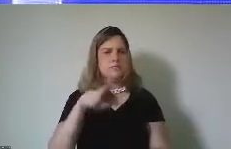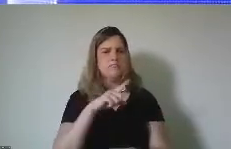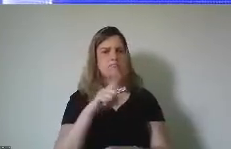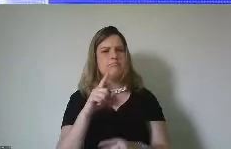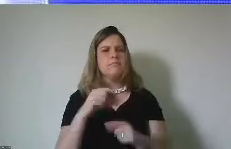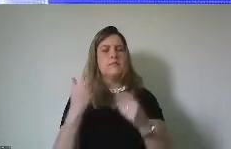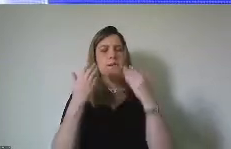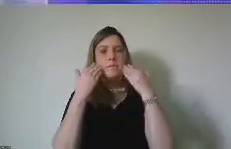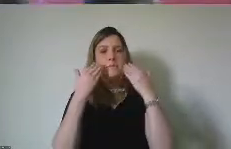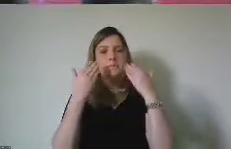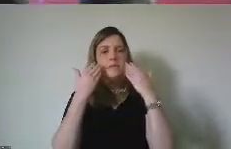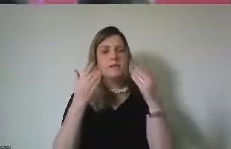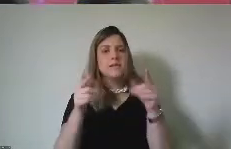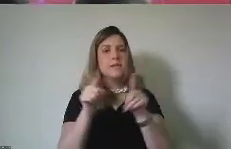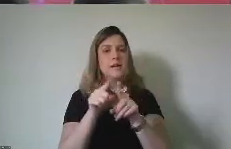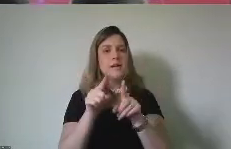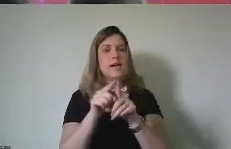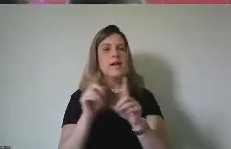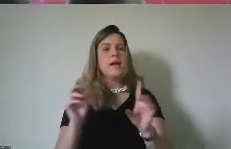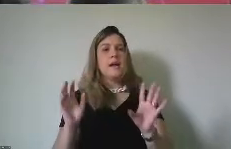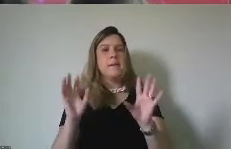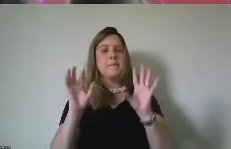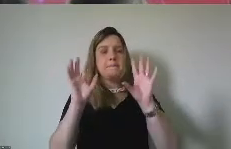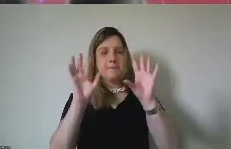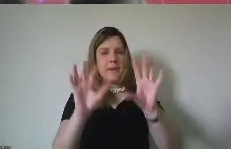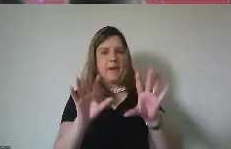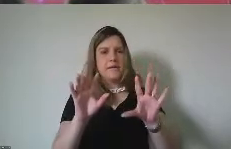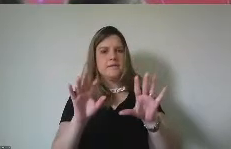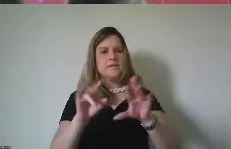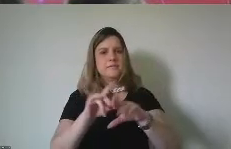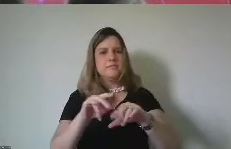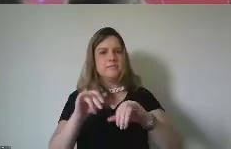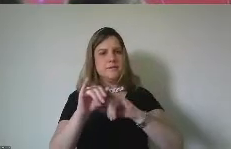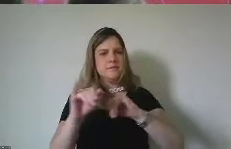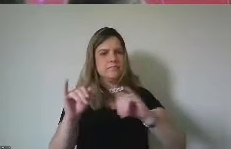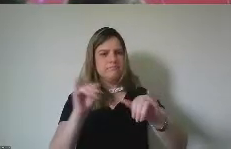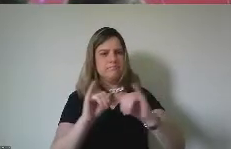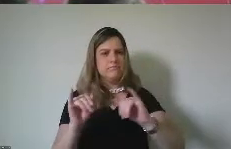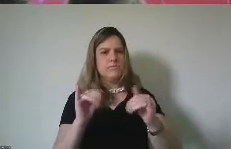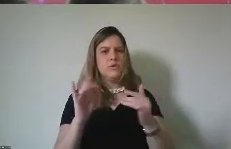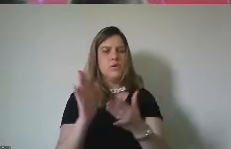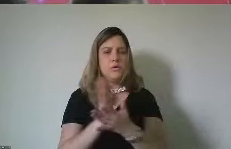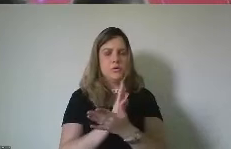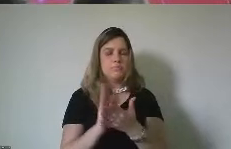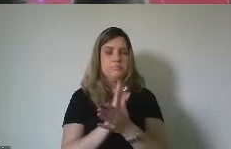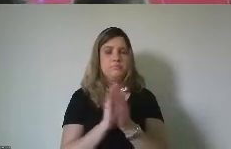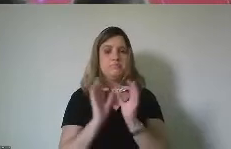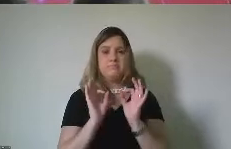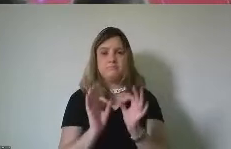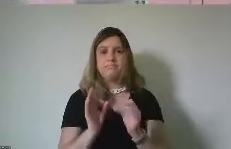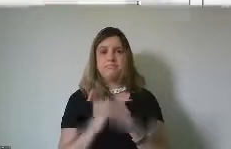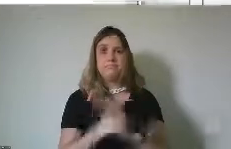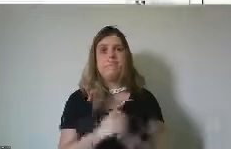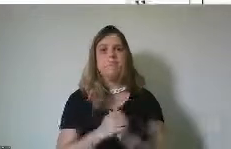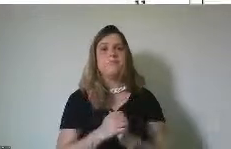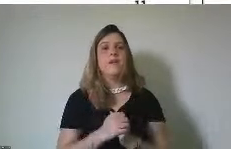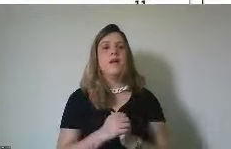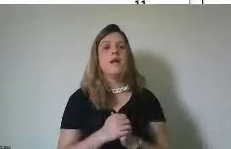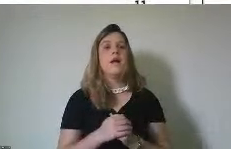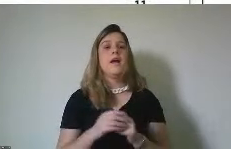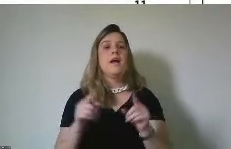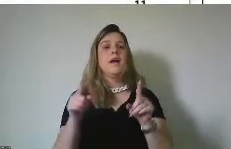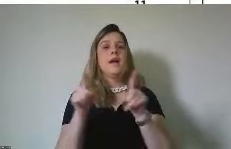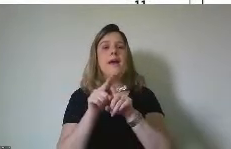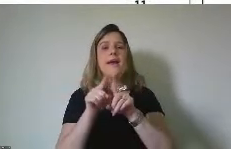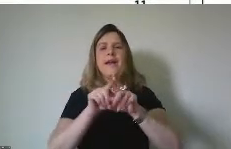energética é limpar essa oferta de energia ao uso final isso vem sendo feito através de uma série